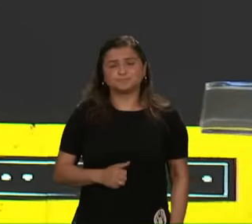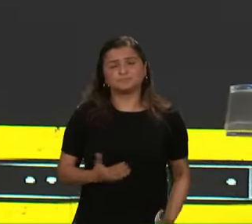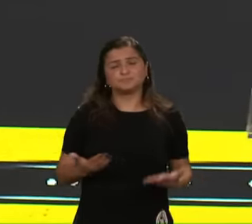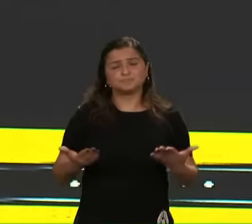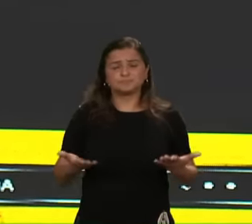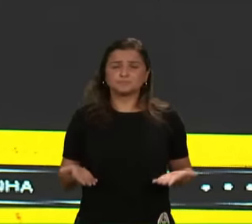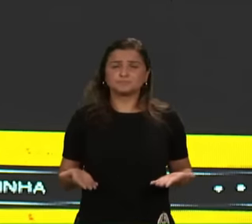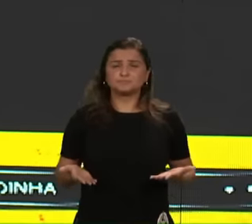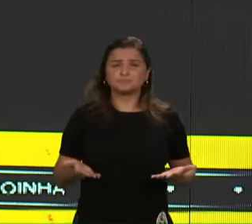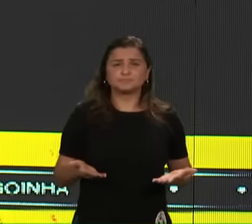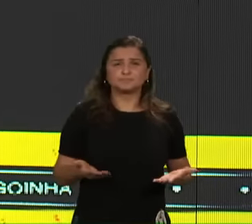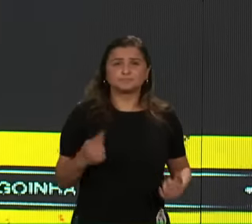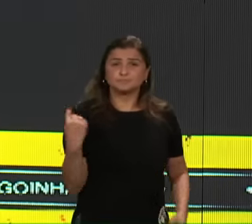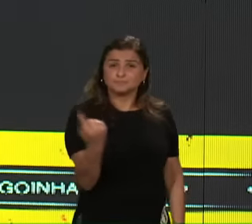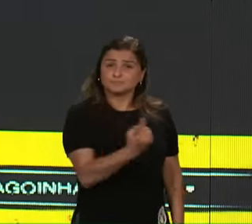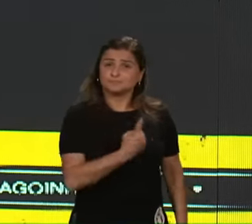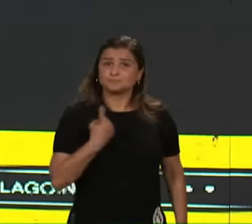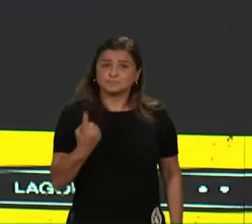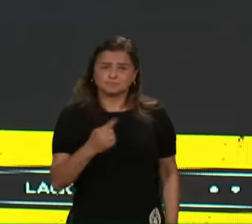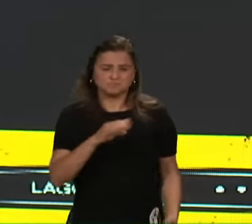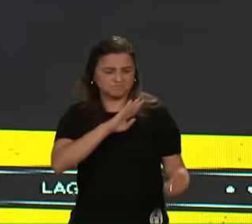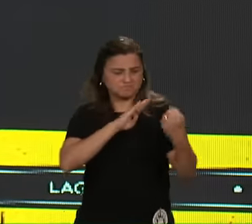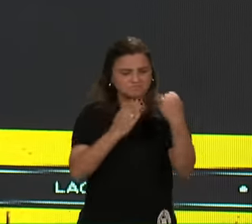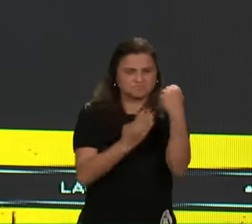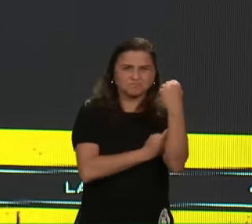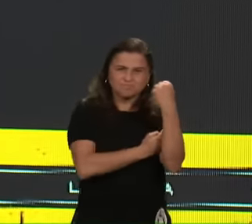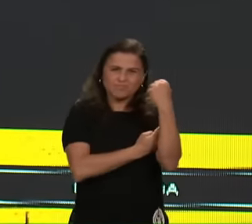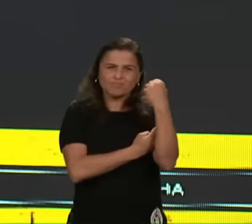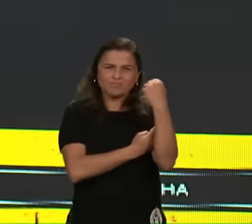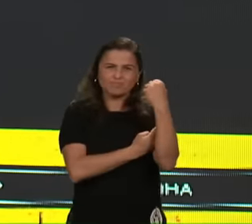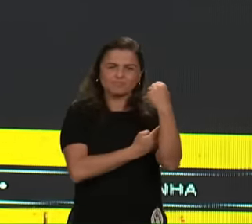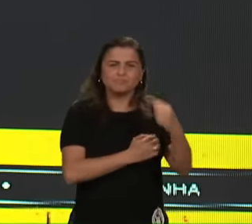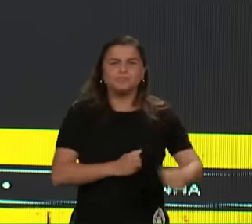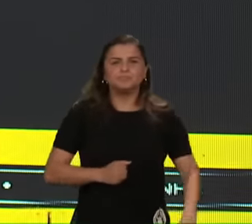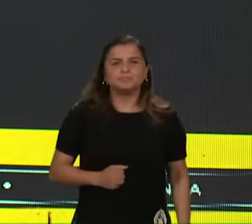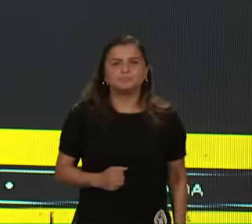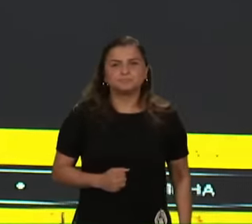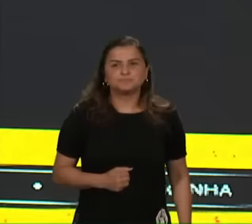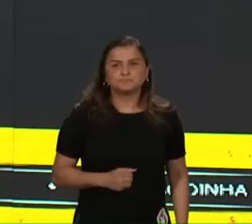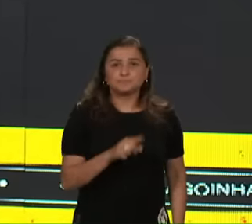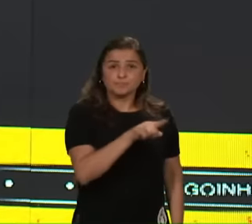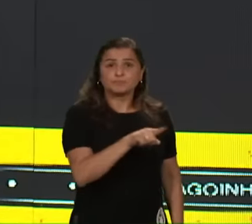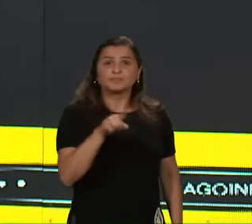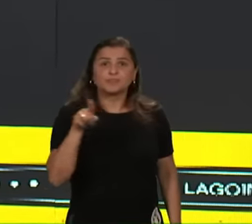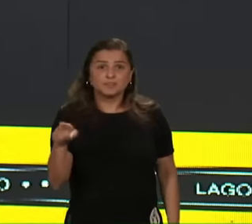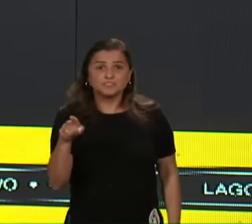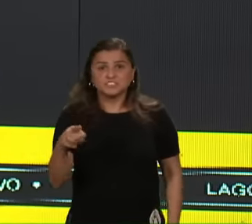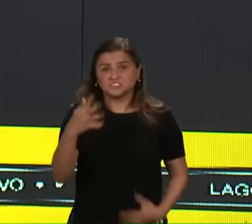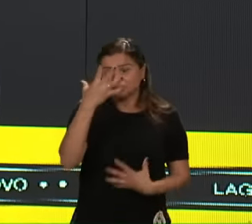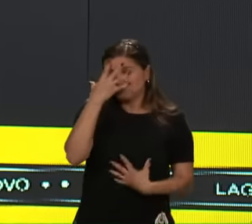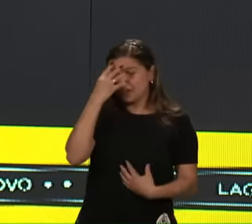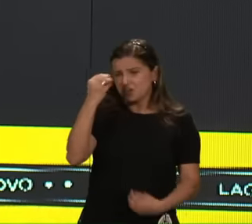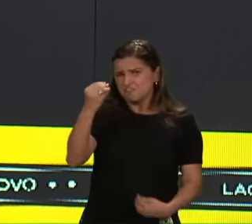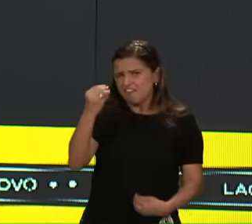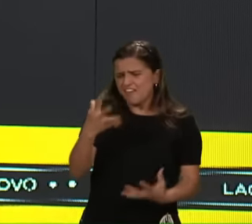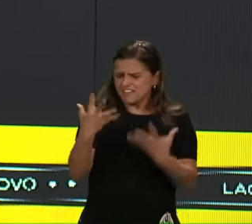Ora, nós somos fortes. Ou você que já tem tantos anos na fé.